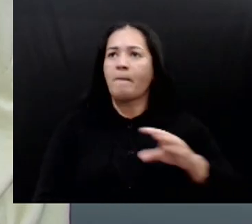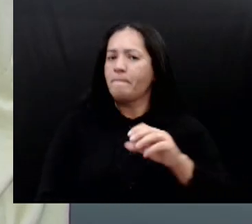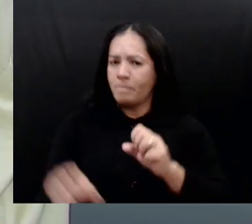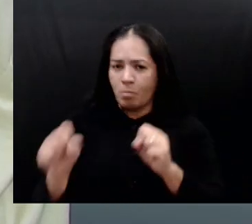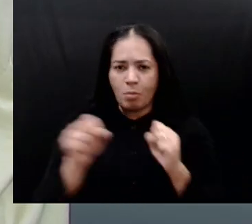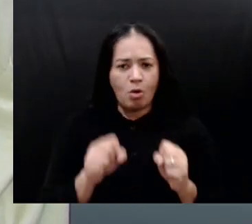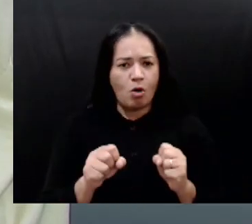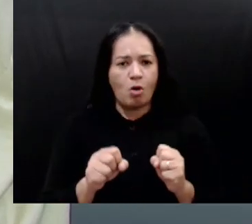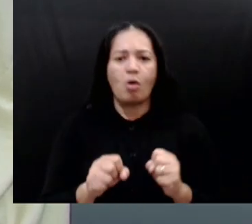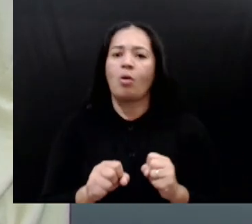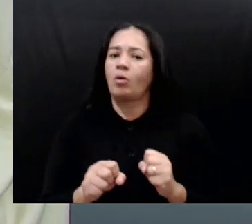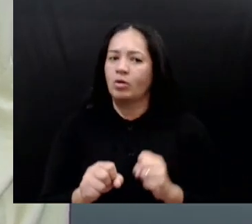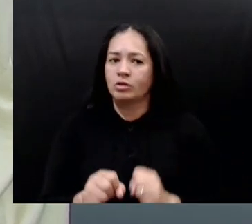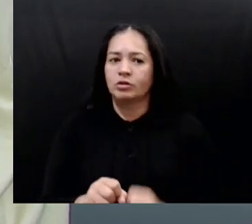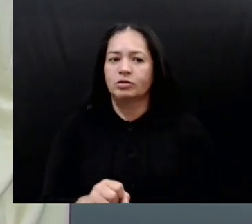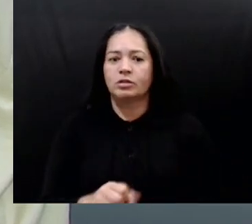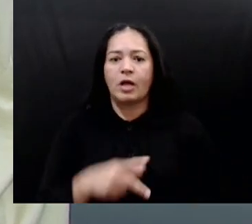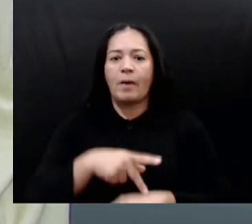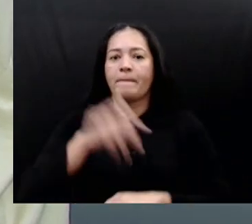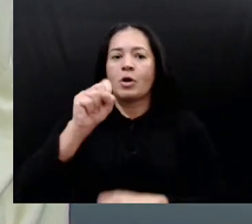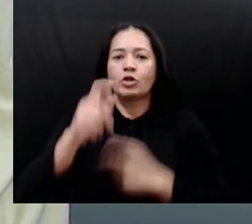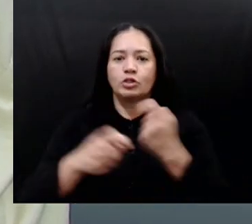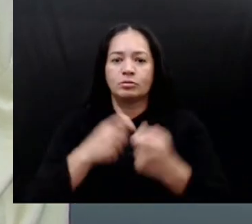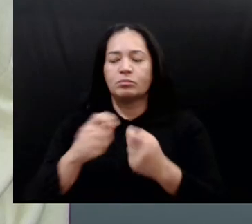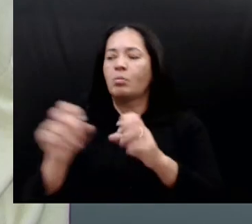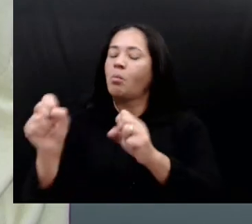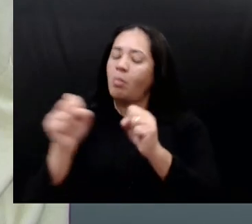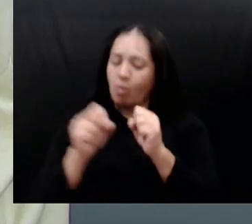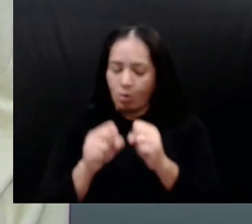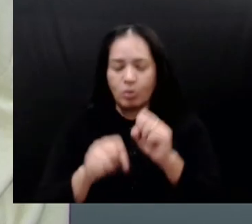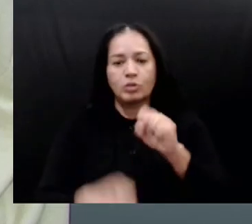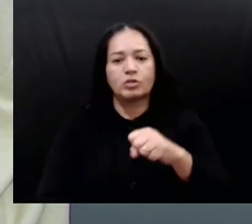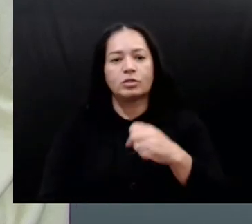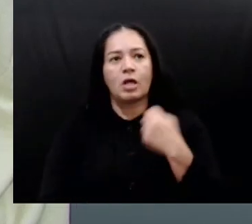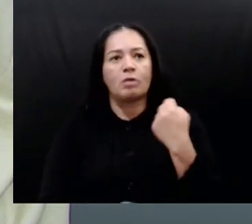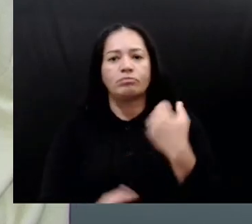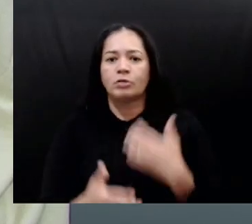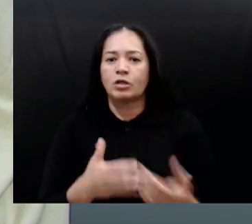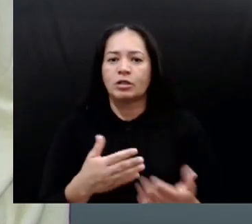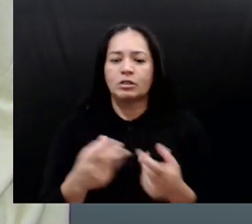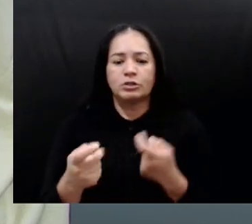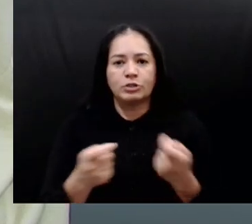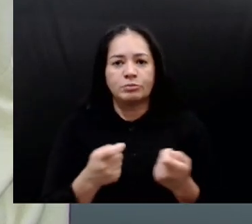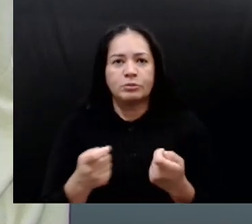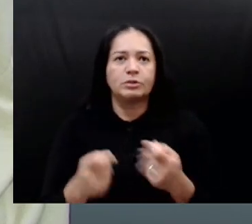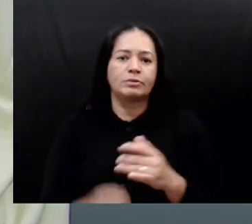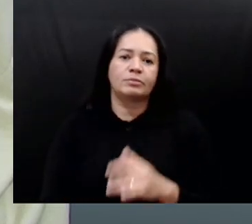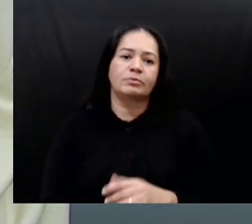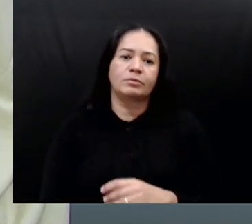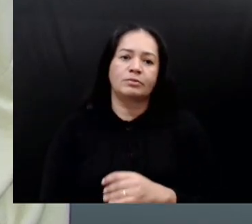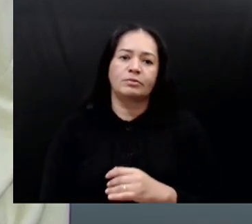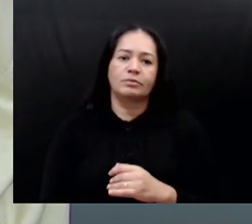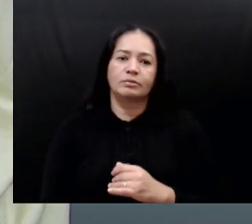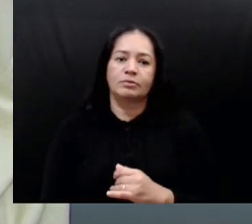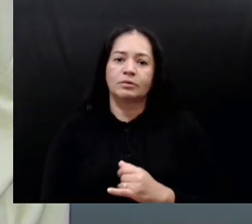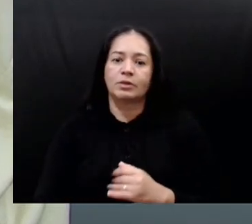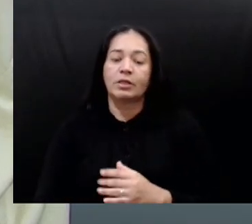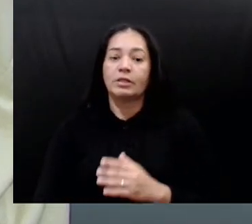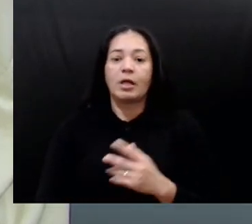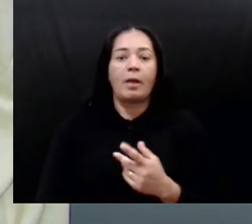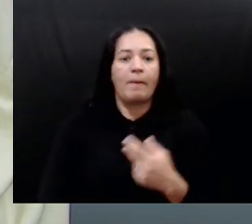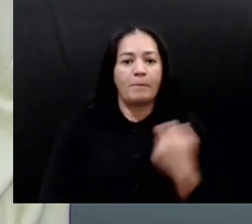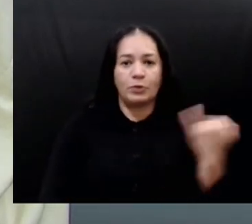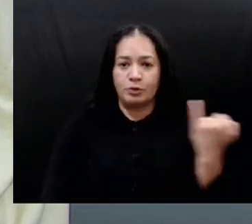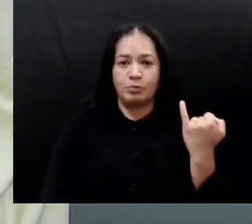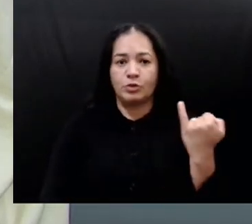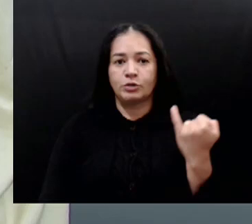Posso fazer uma pós em administração? Sim. Alguma coisa na área de gestão, por exemplo, que é inclusive muito procurado, né? Diferentes cursos de